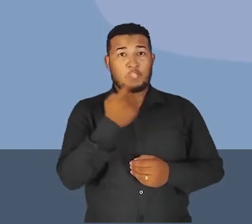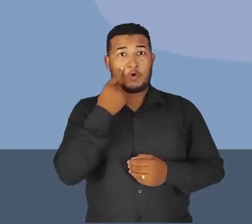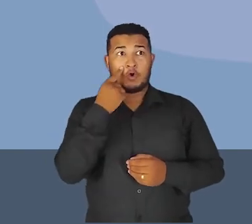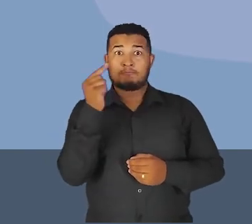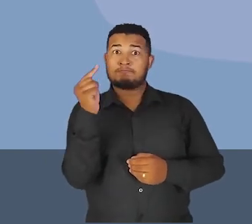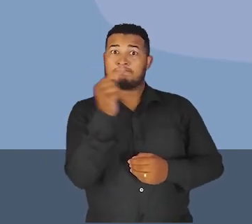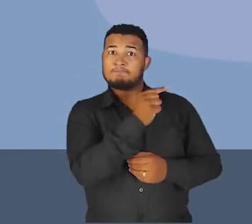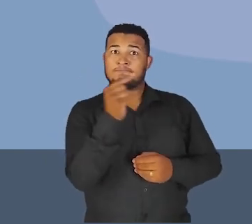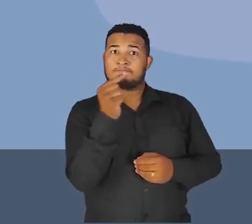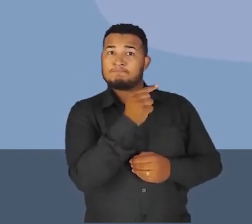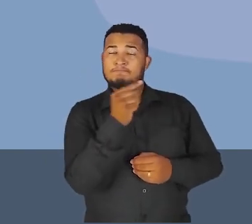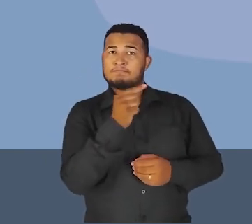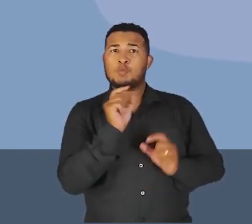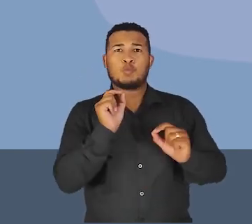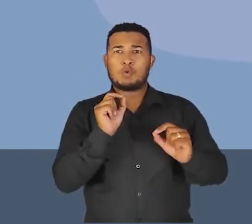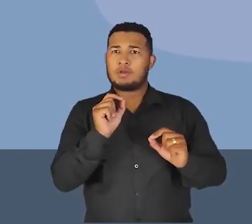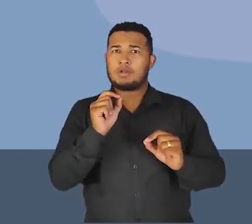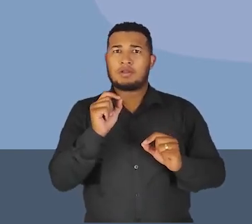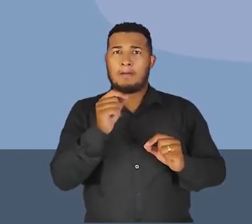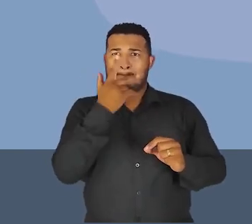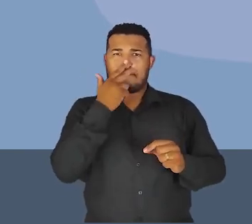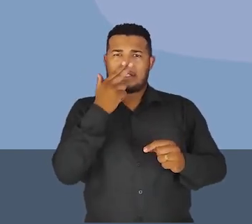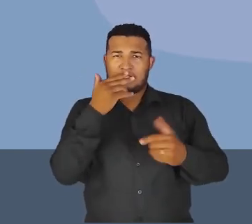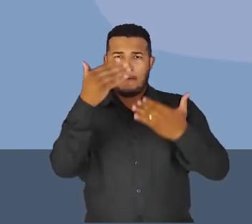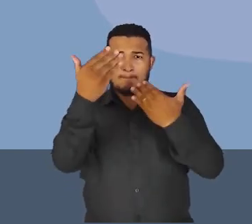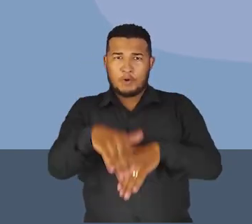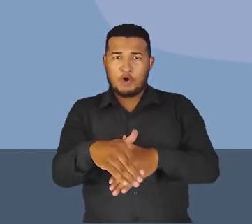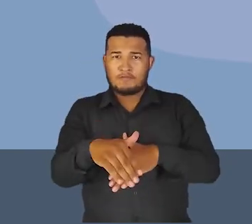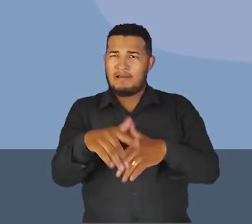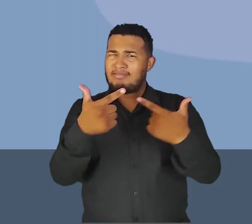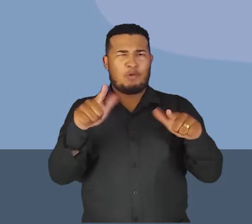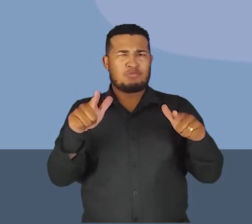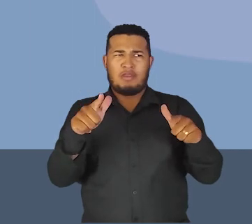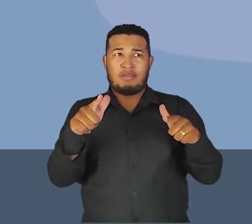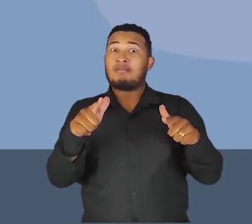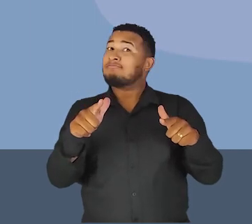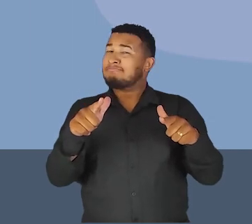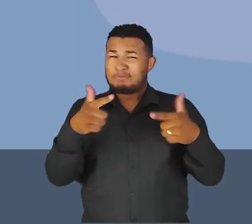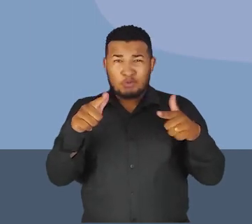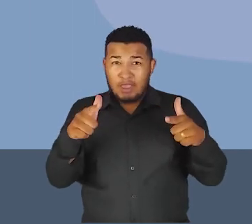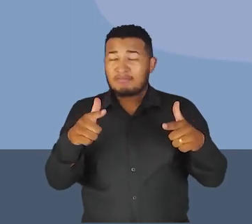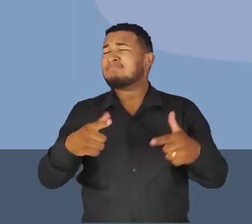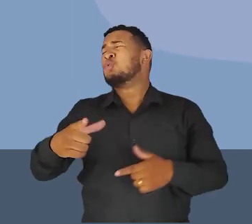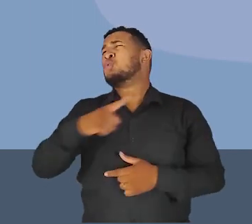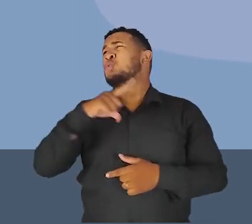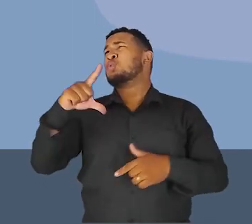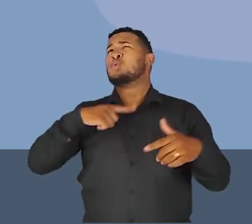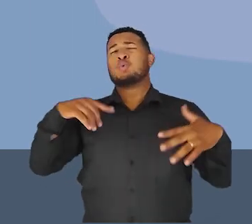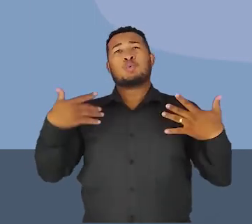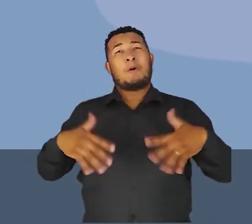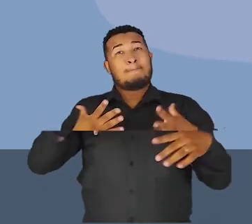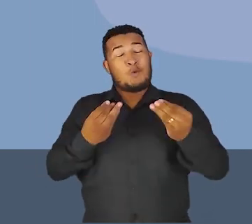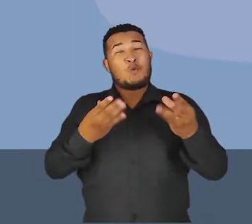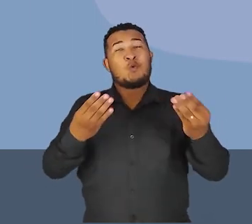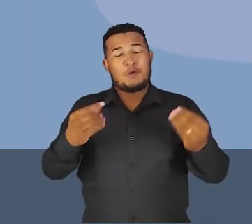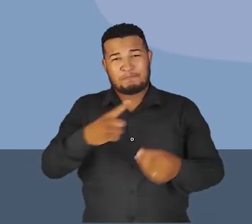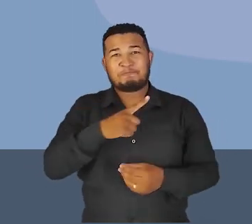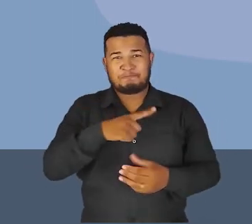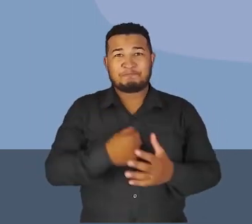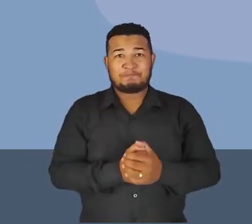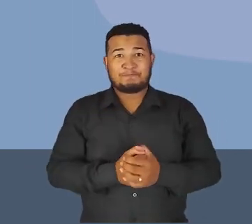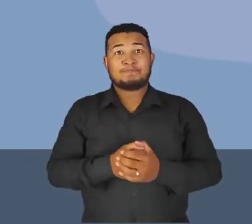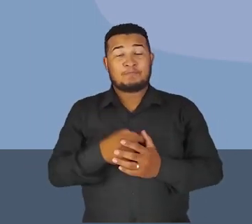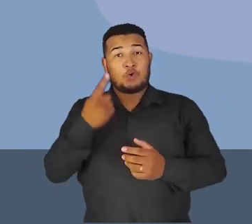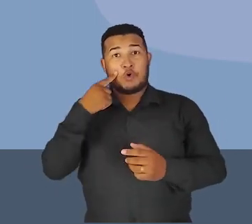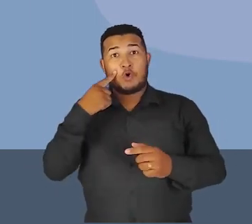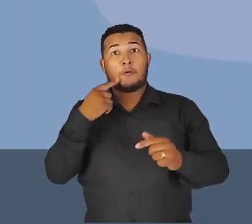aqui não cai em provas, despenca. Dá uma olhada. Trabalho mecânico